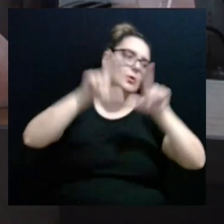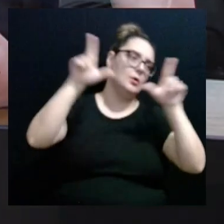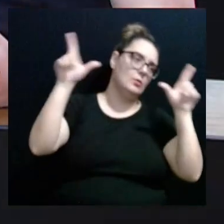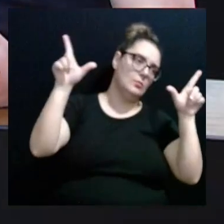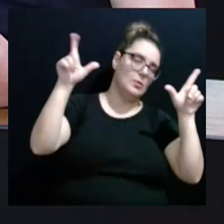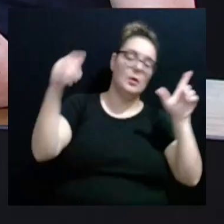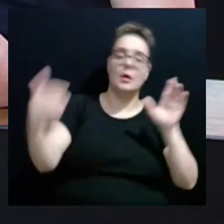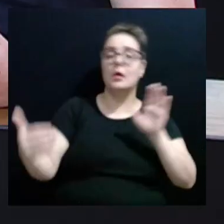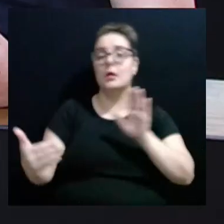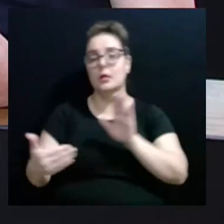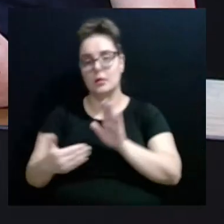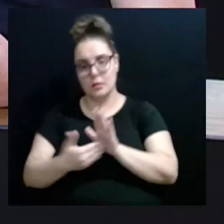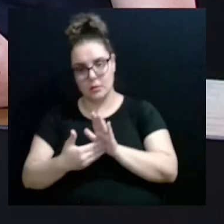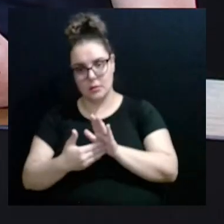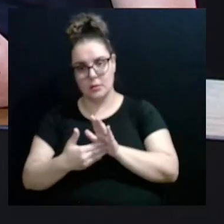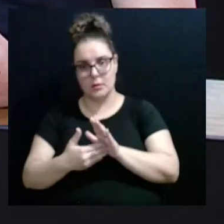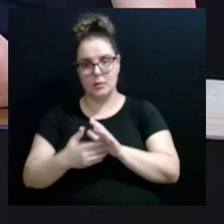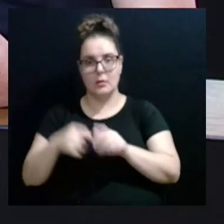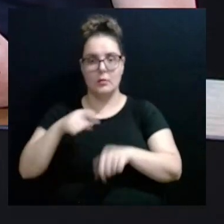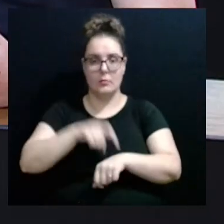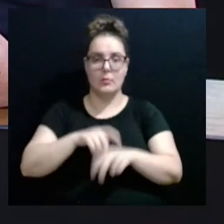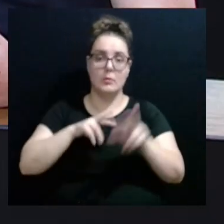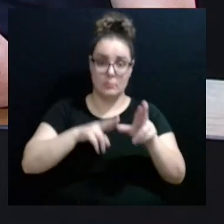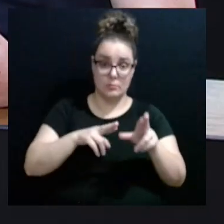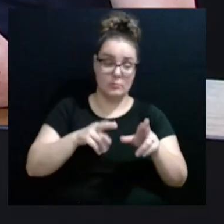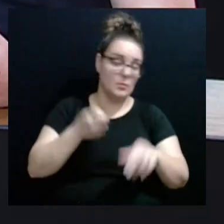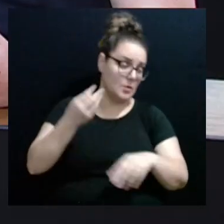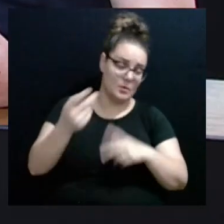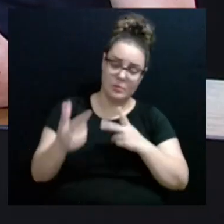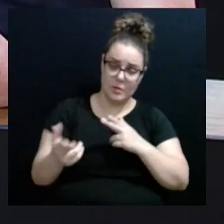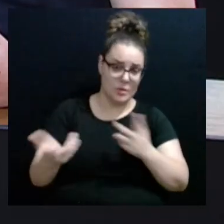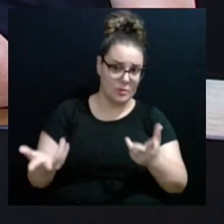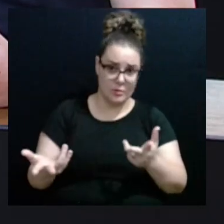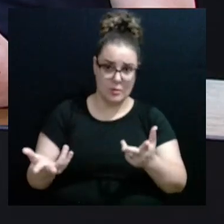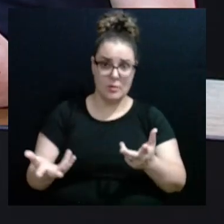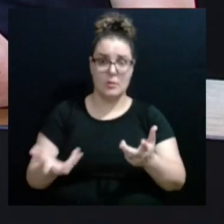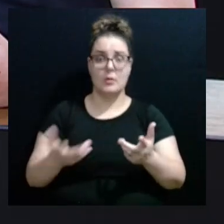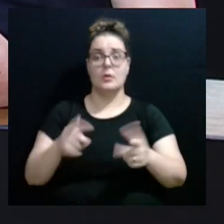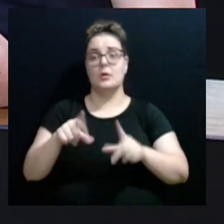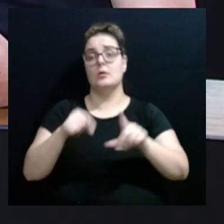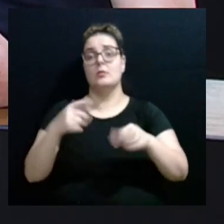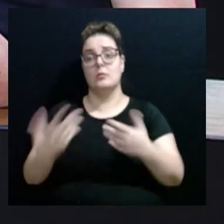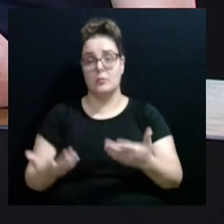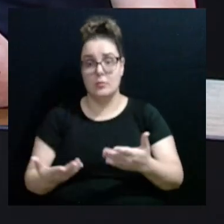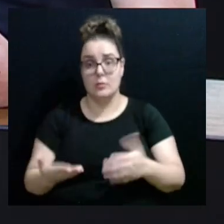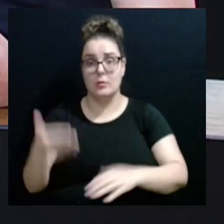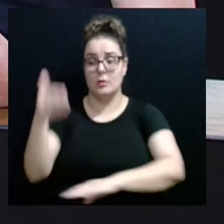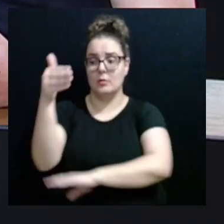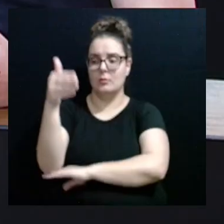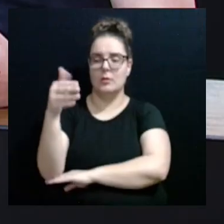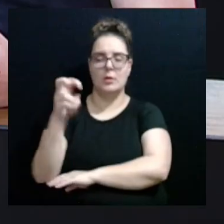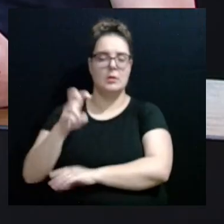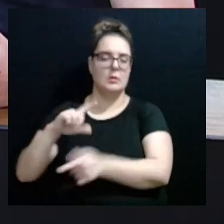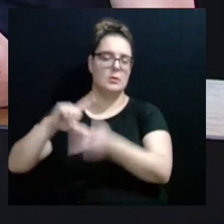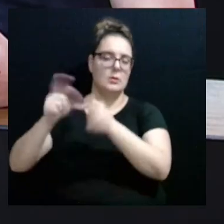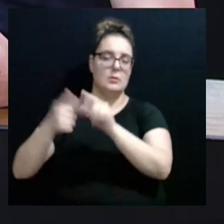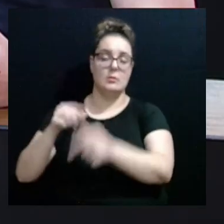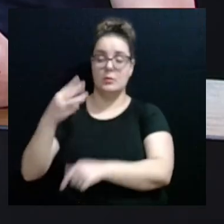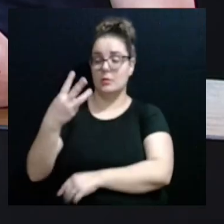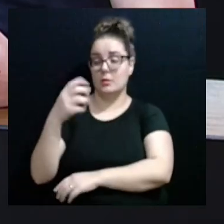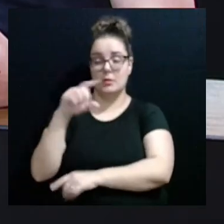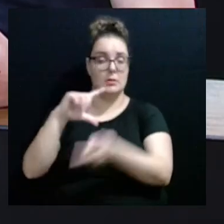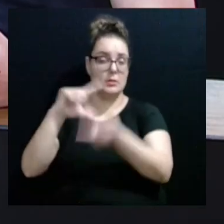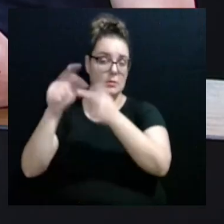momento que vamos dormir. E na viagem não é diferente. Você quer optar em ficar num hotel 5 estrelas, 3 estrelas, né? E